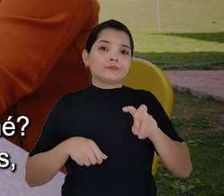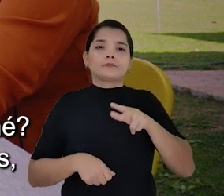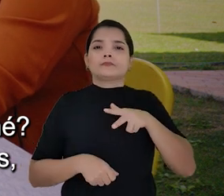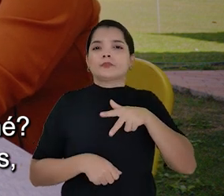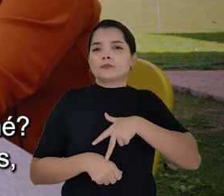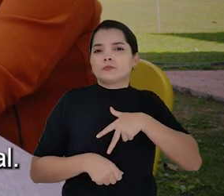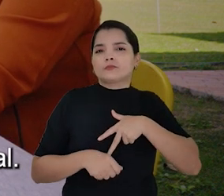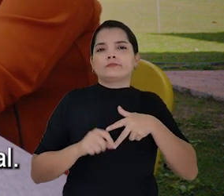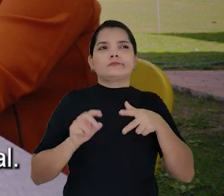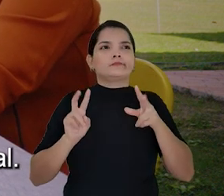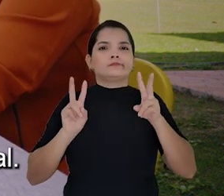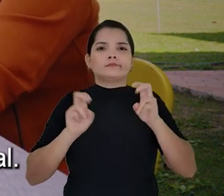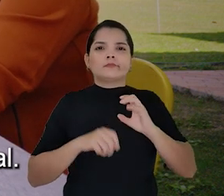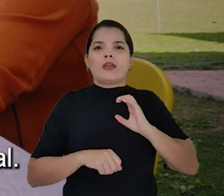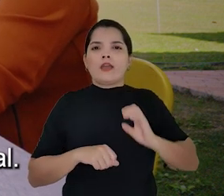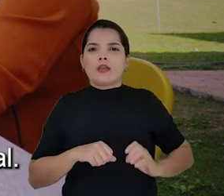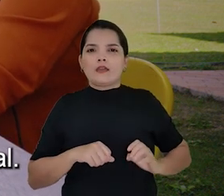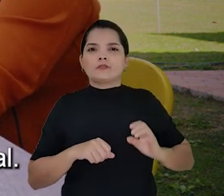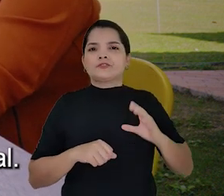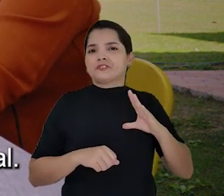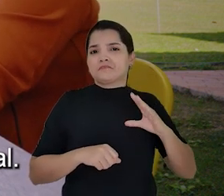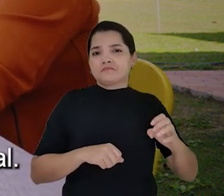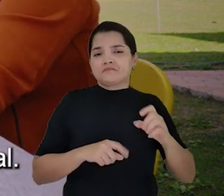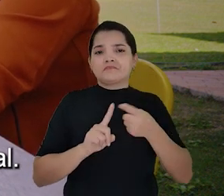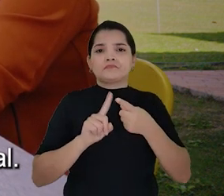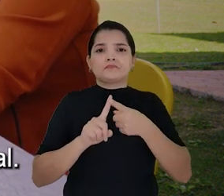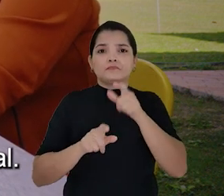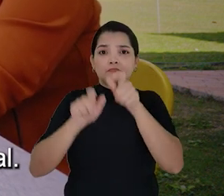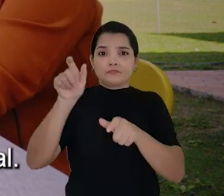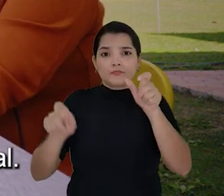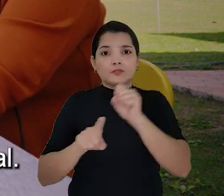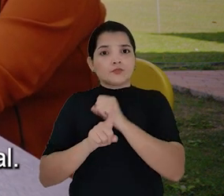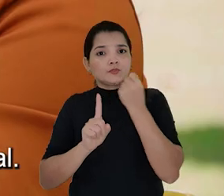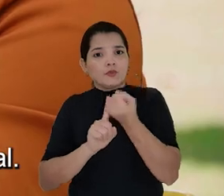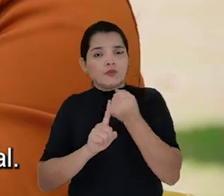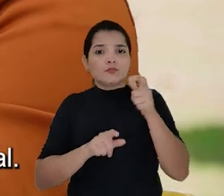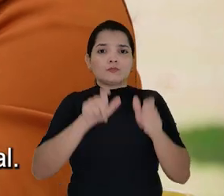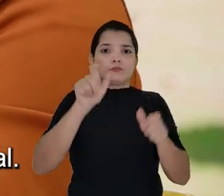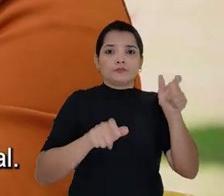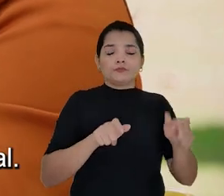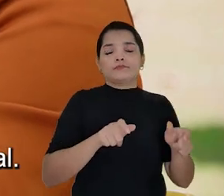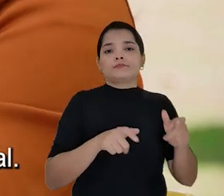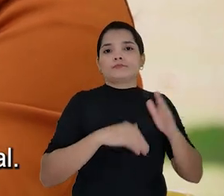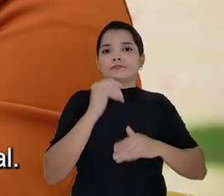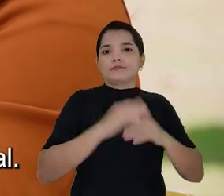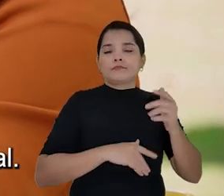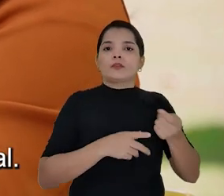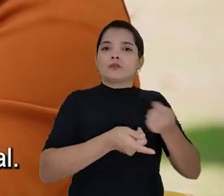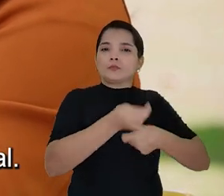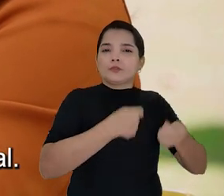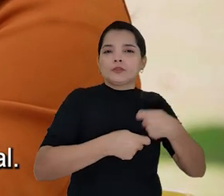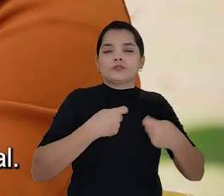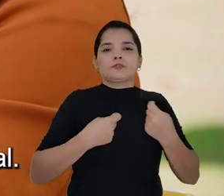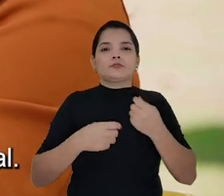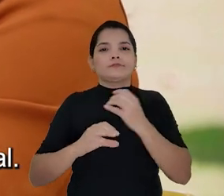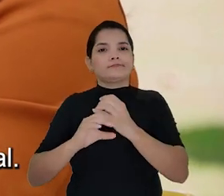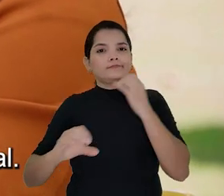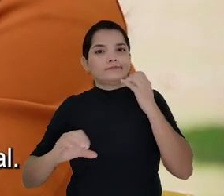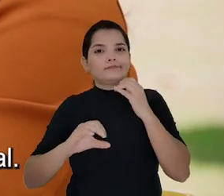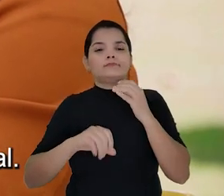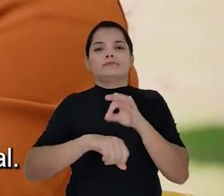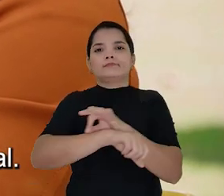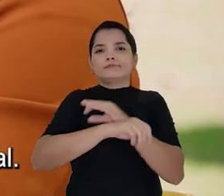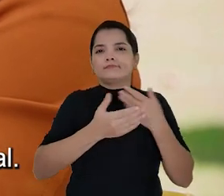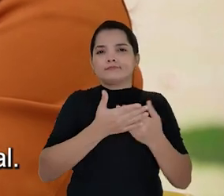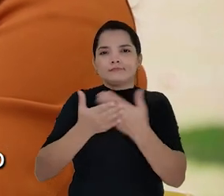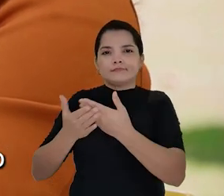antropológicas de ética né os sociólogos os economistas os engenheiros os biólogos